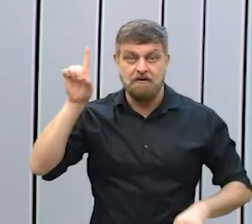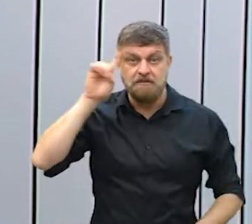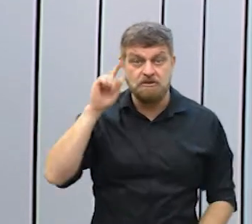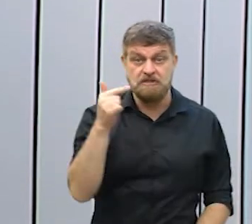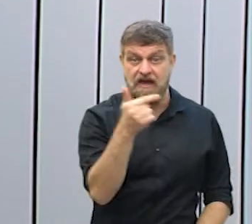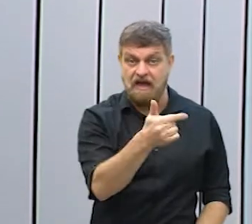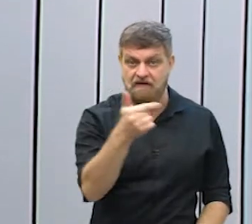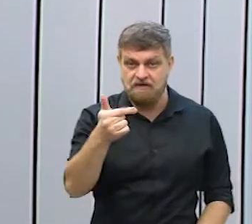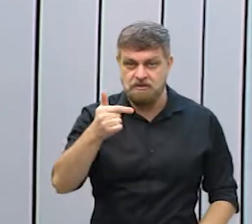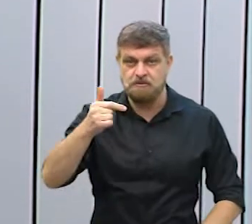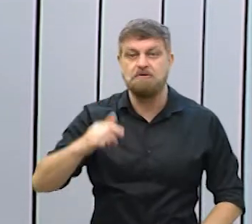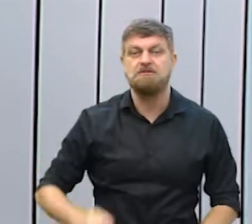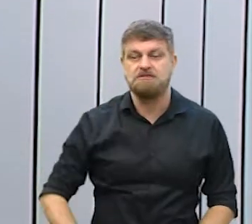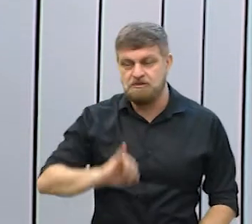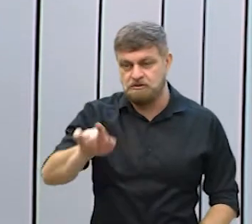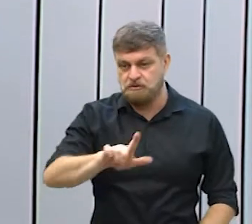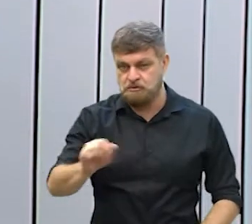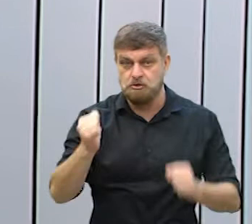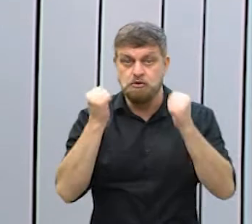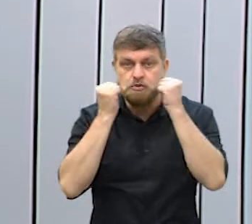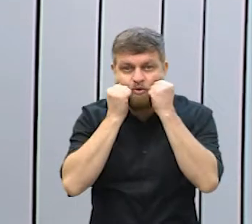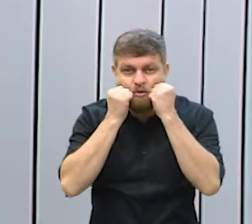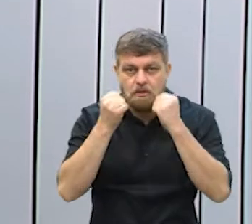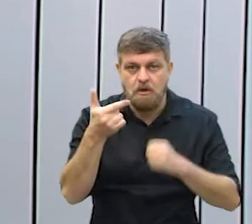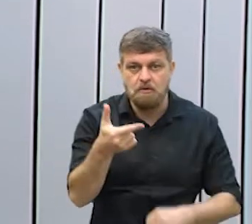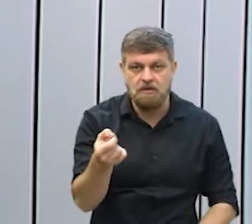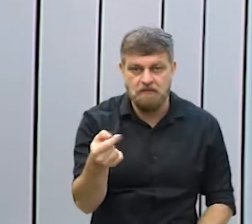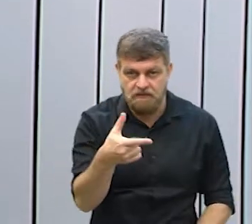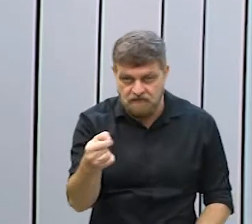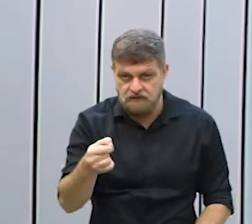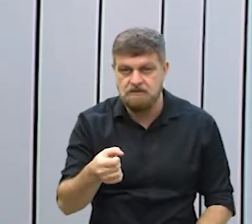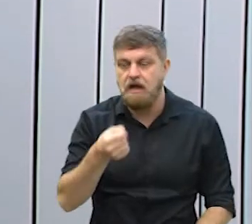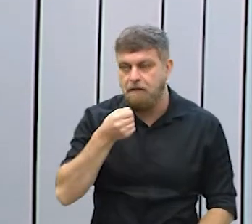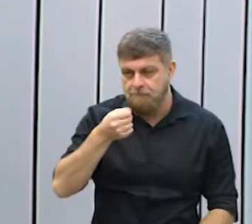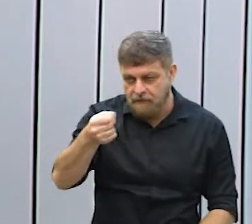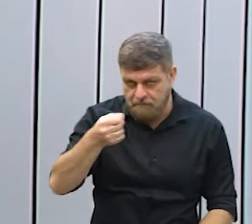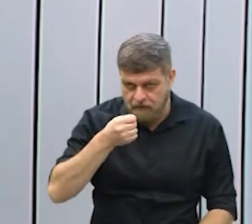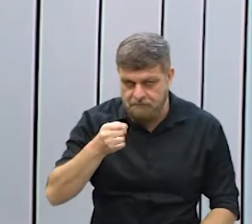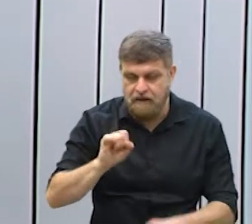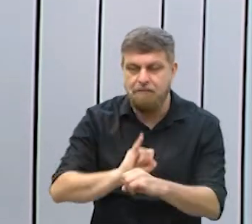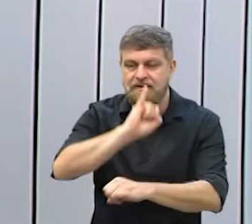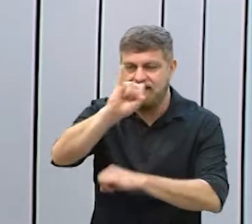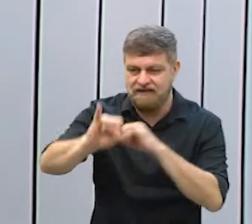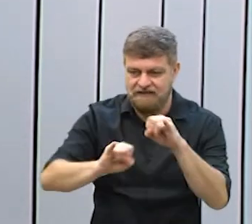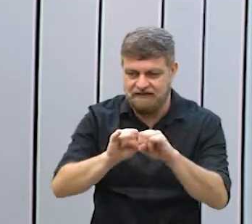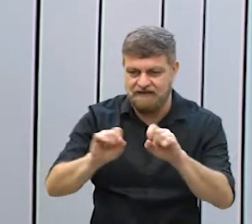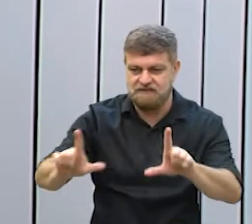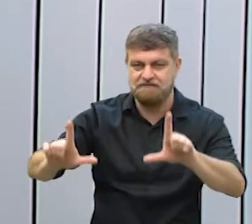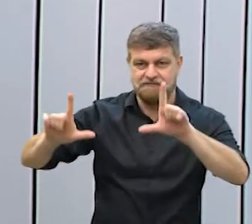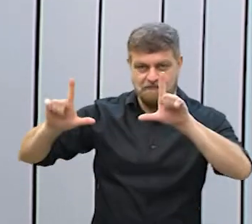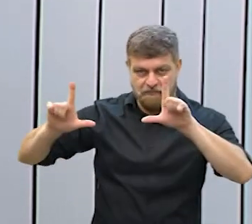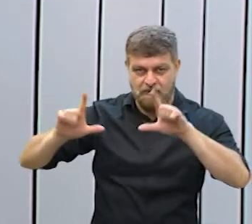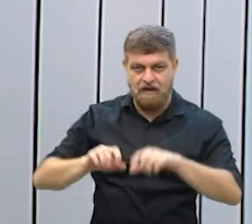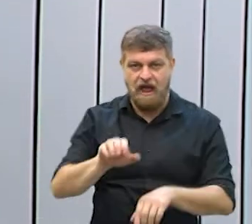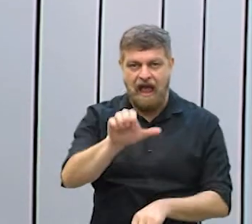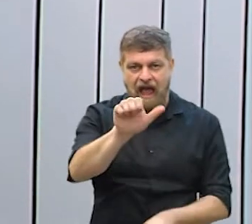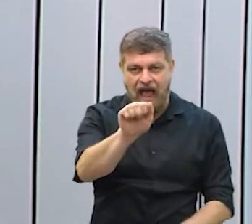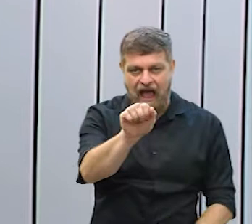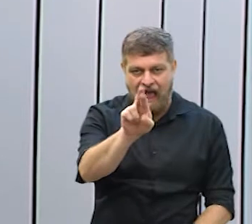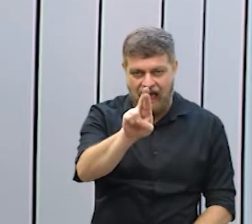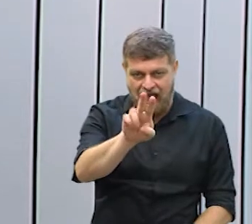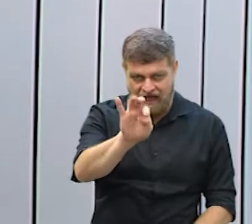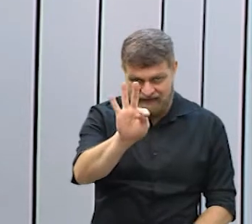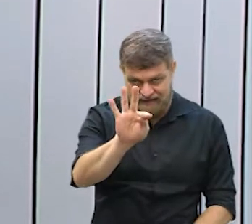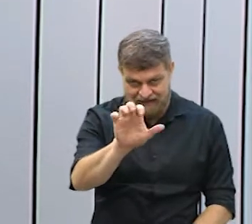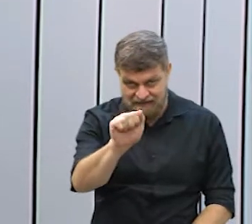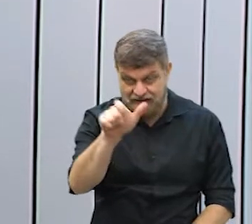dia 22 de julho de 2020 entrevistei também de forma online a Aretha Duarte,